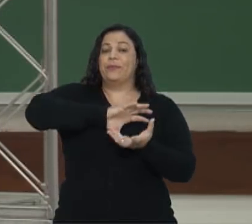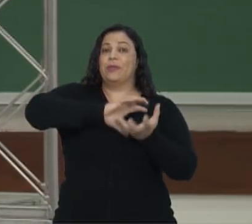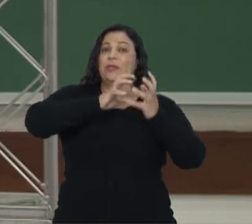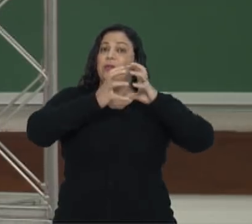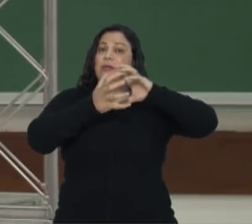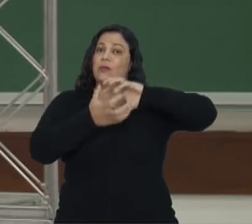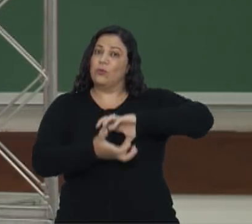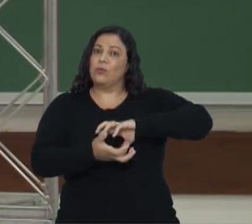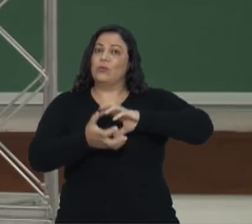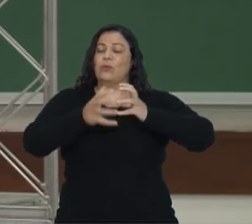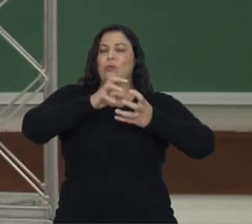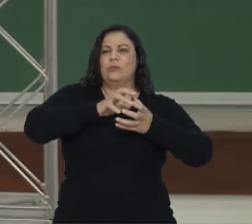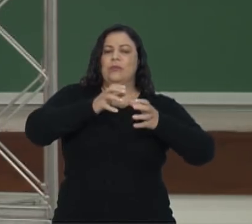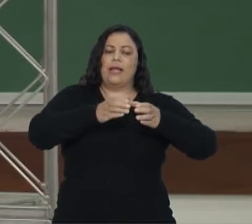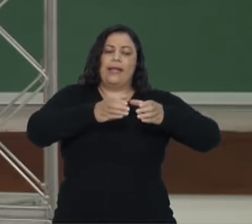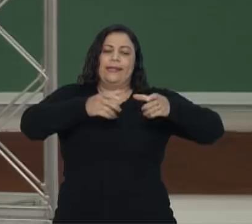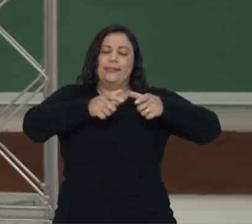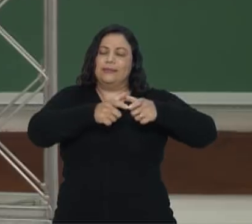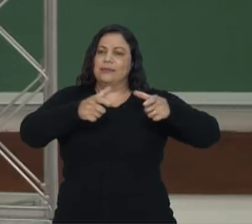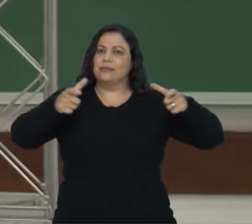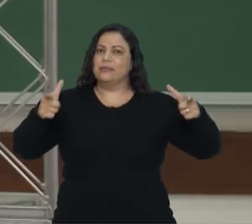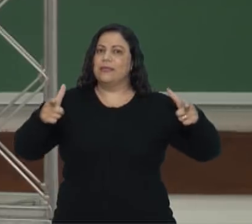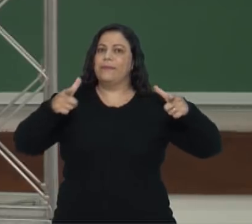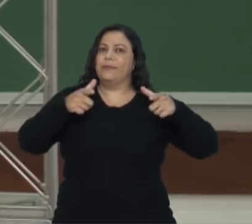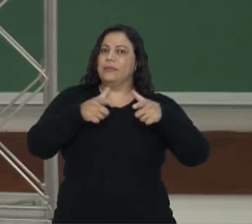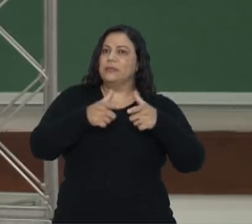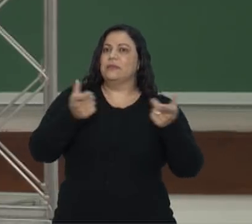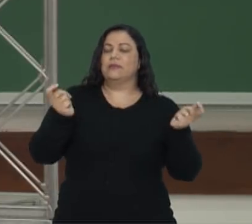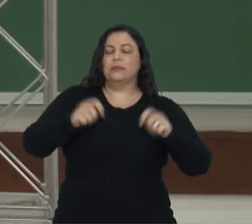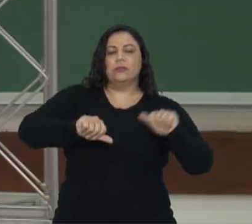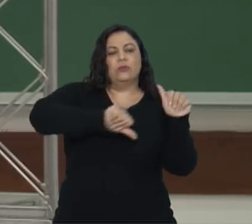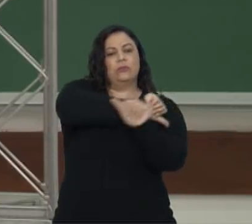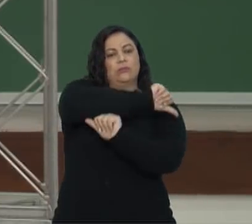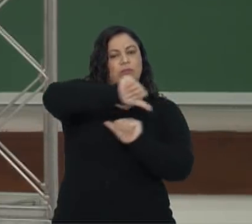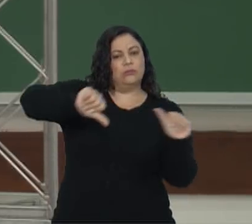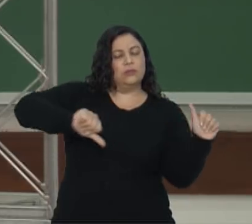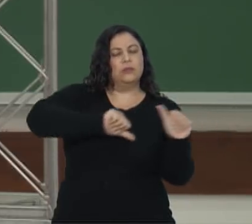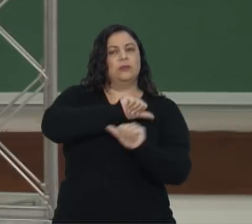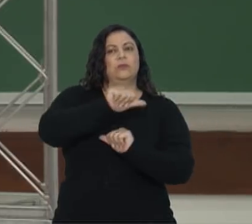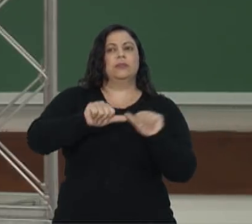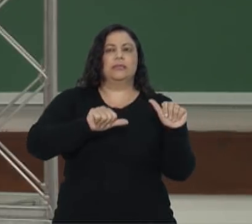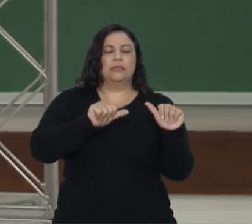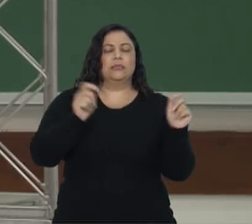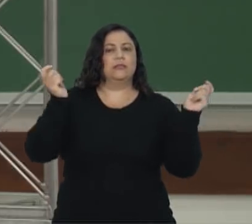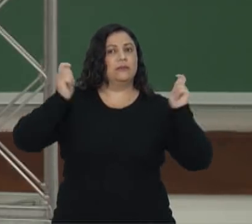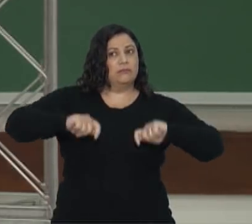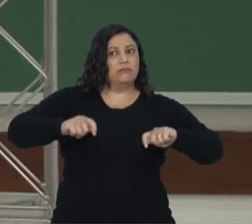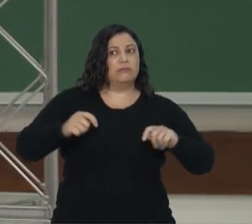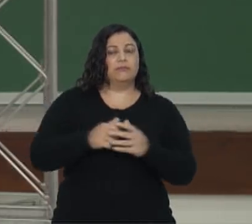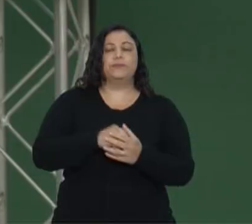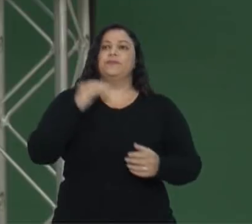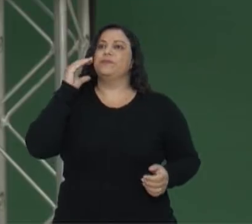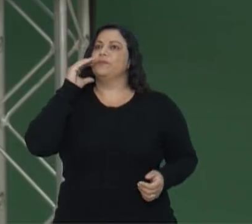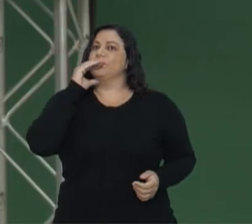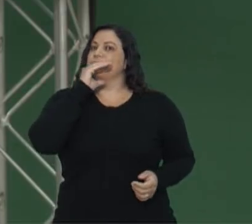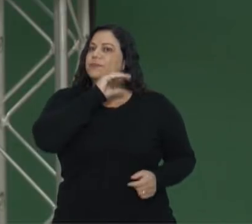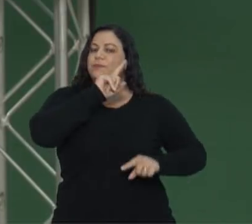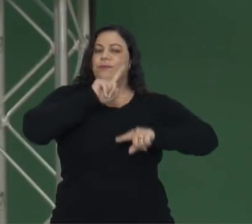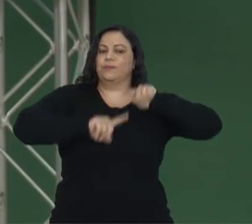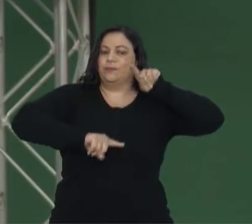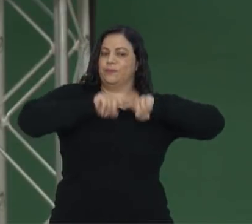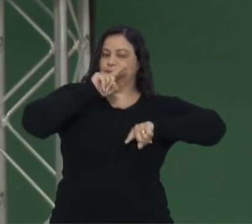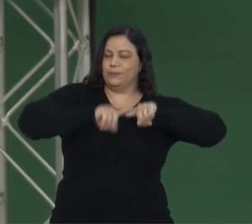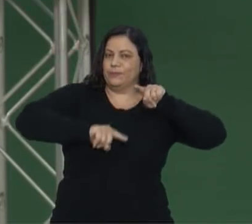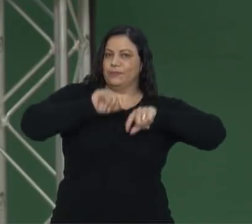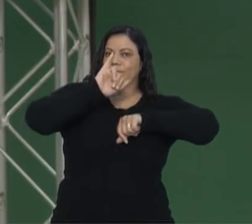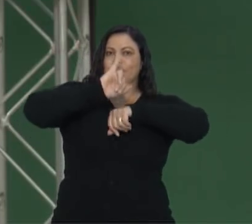formato, com o tamanho do material, é uma transformação física. Quando eu aqueço um material, no caso o